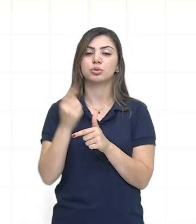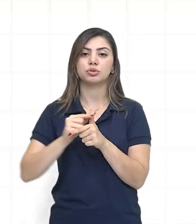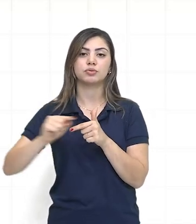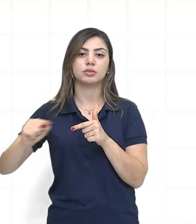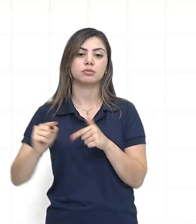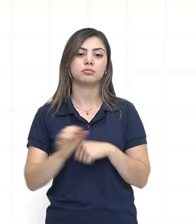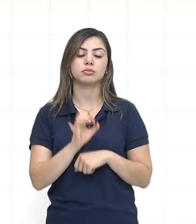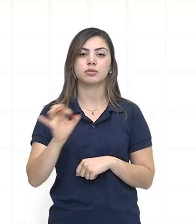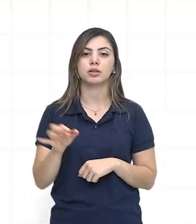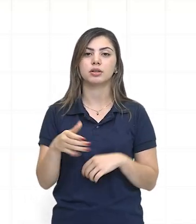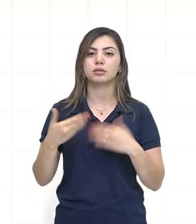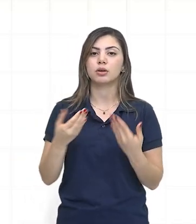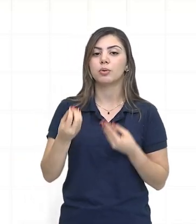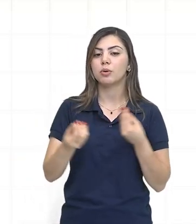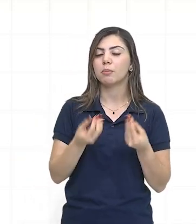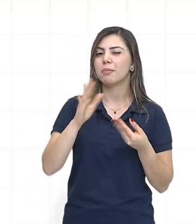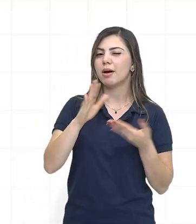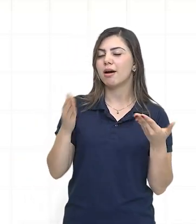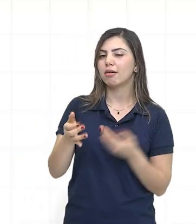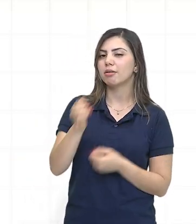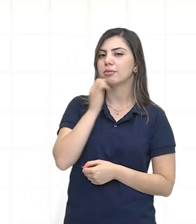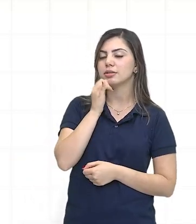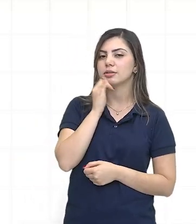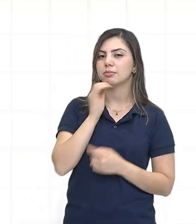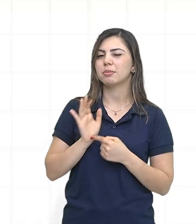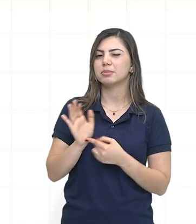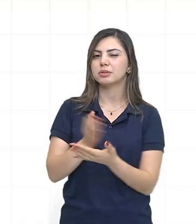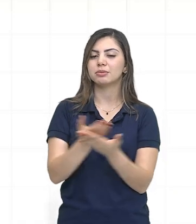divisores. A gente tem um exemplo aqui.